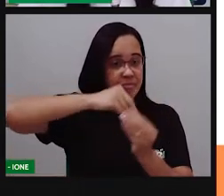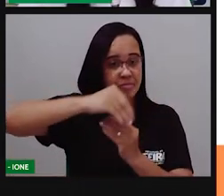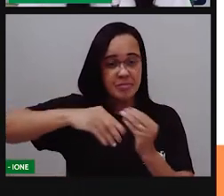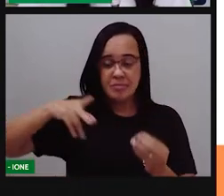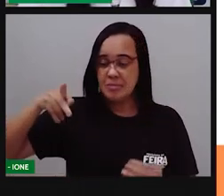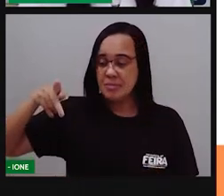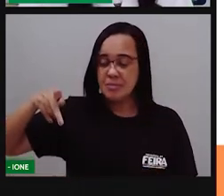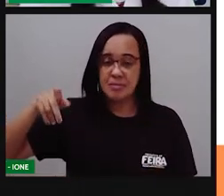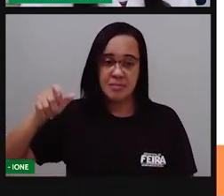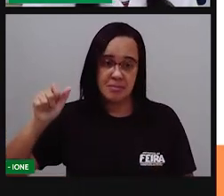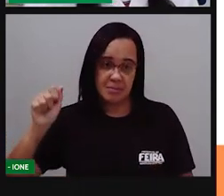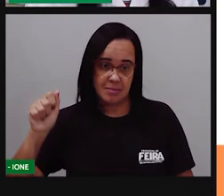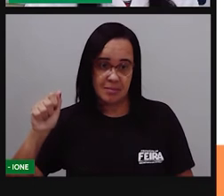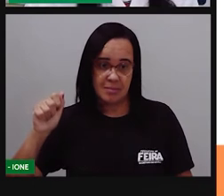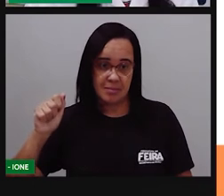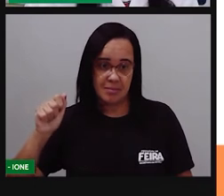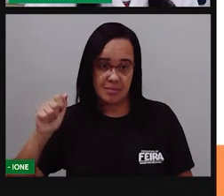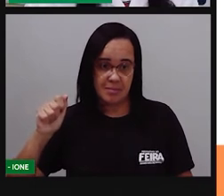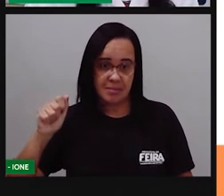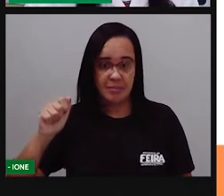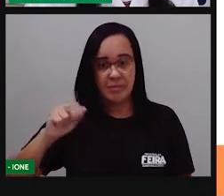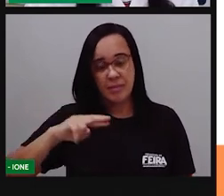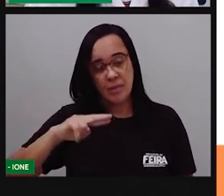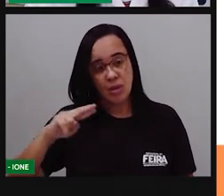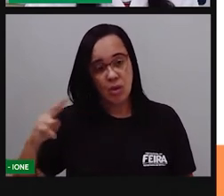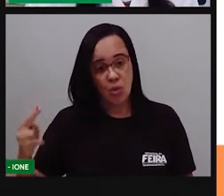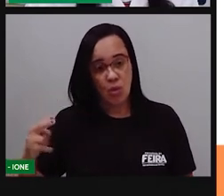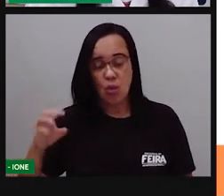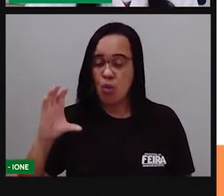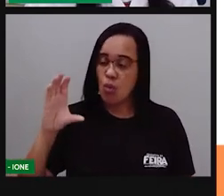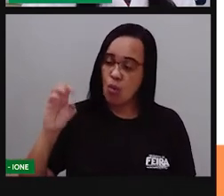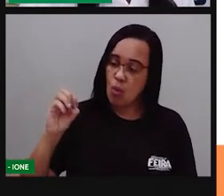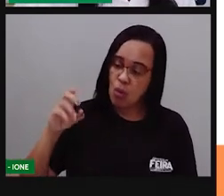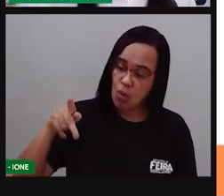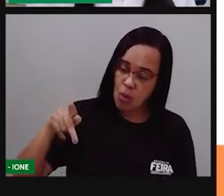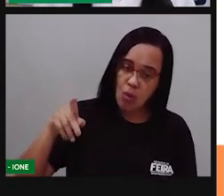tá e escrevi copo